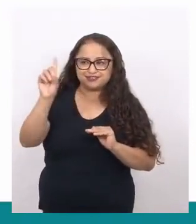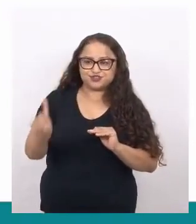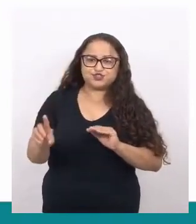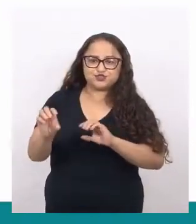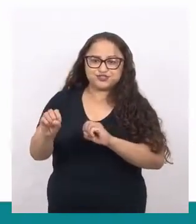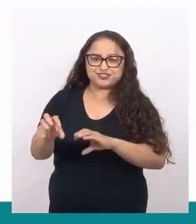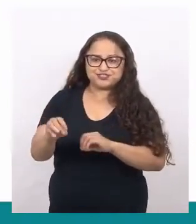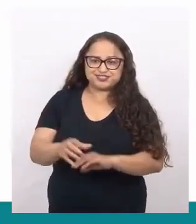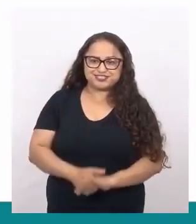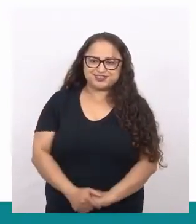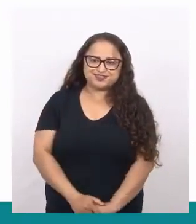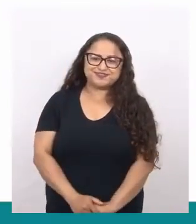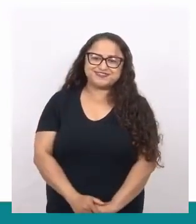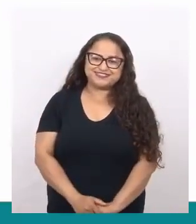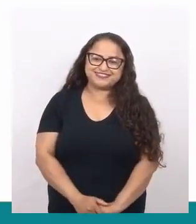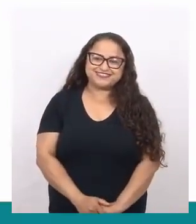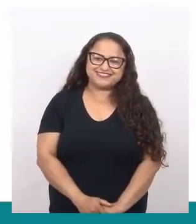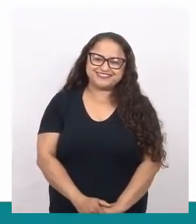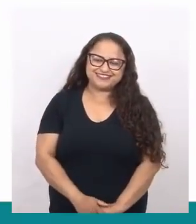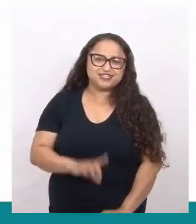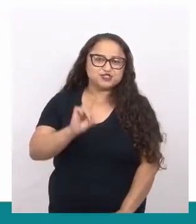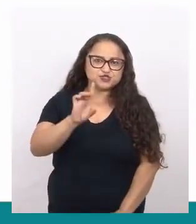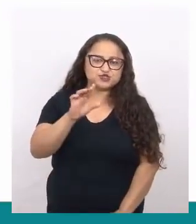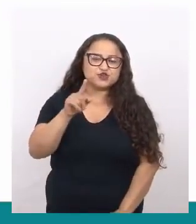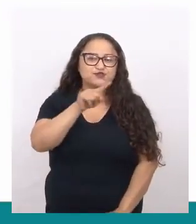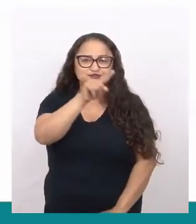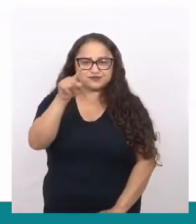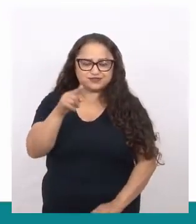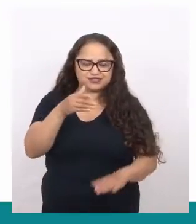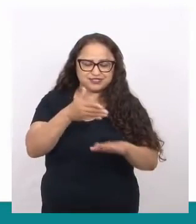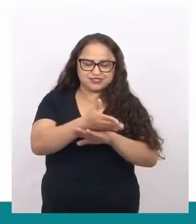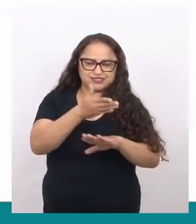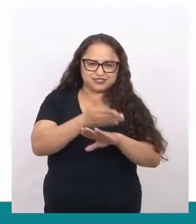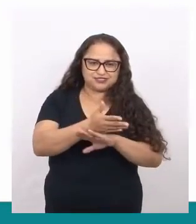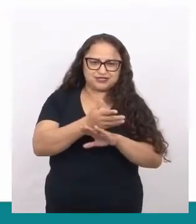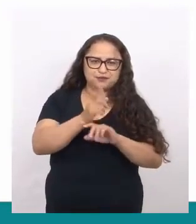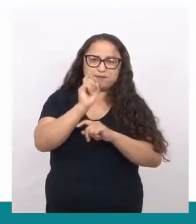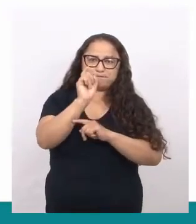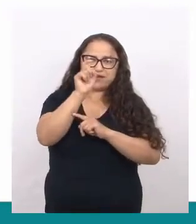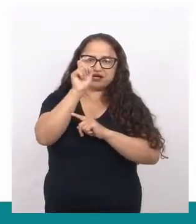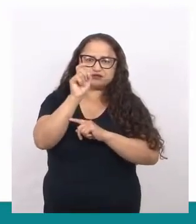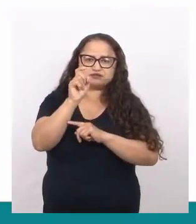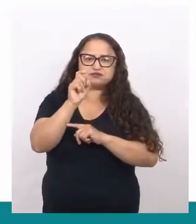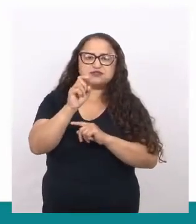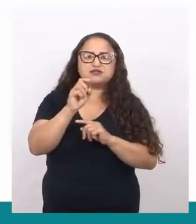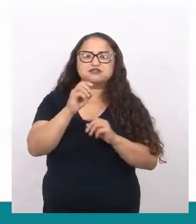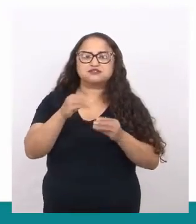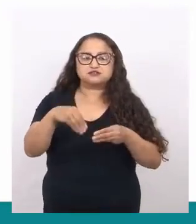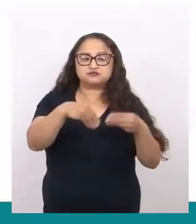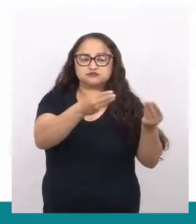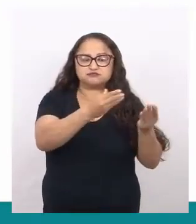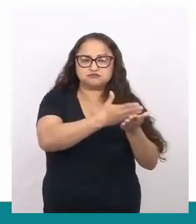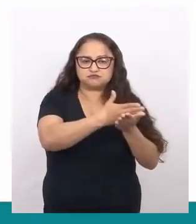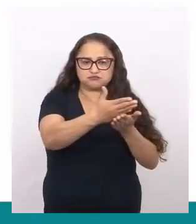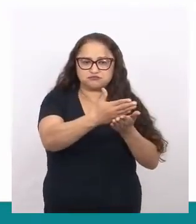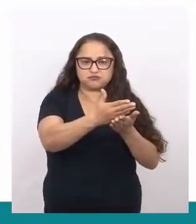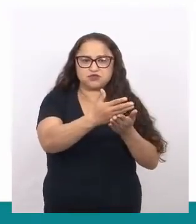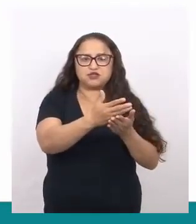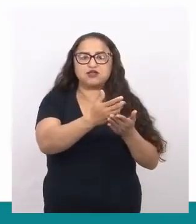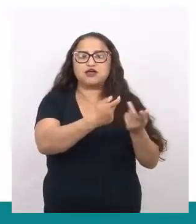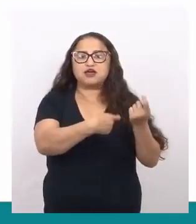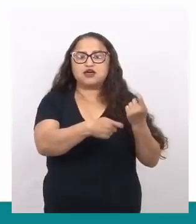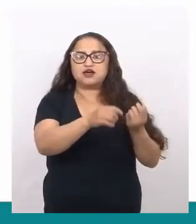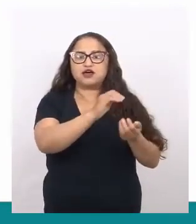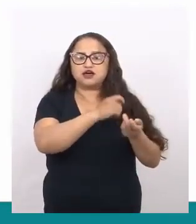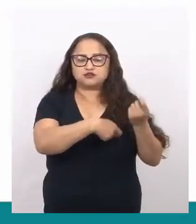ensino. Então, basta vocês acessarem ali o menu Atribuição Inicial, Administrativo, Conferência de Saldo